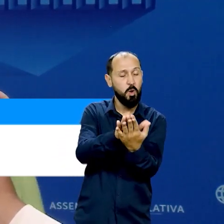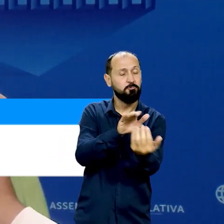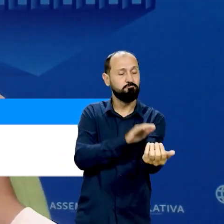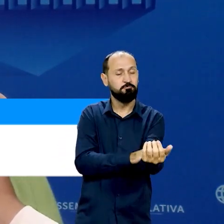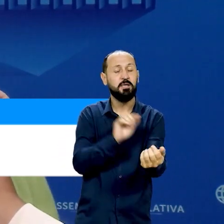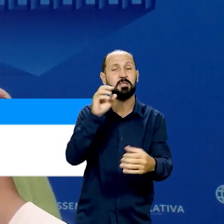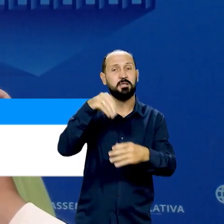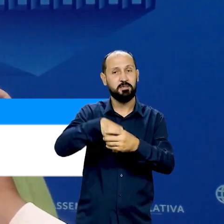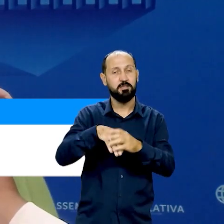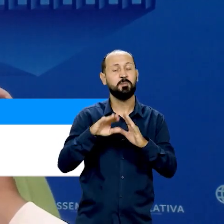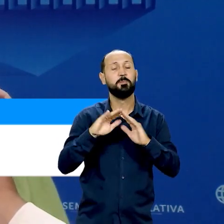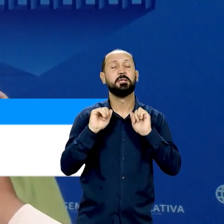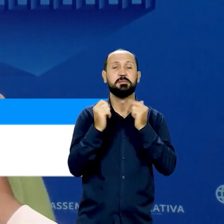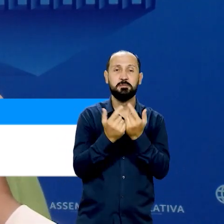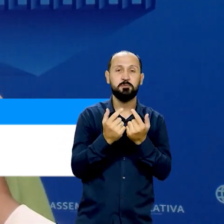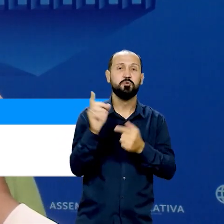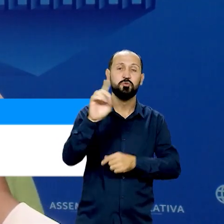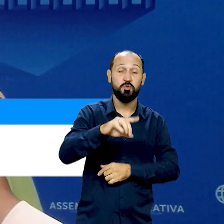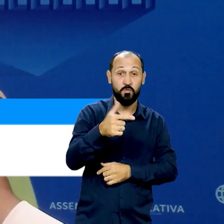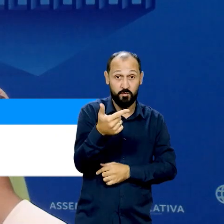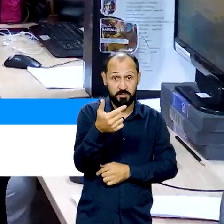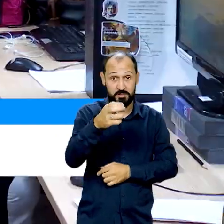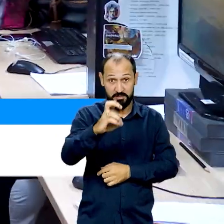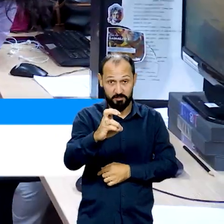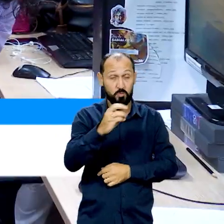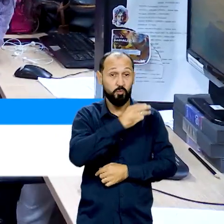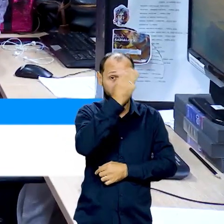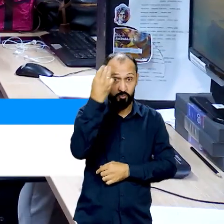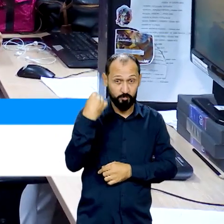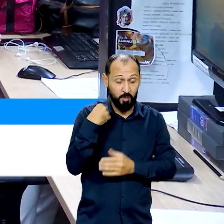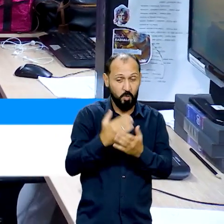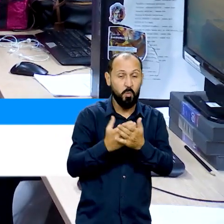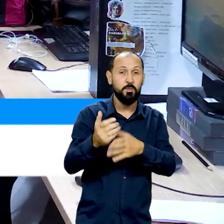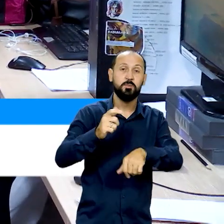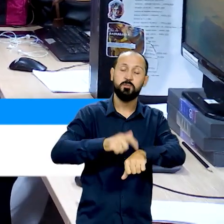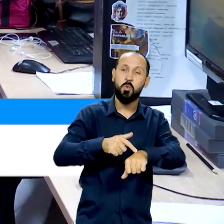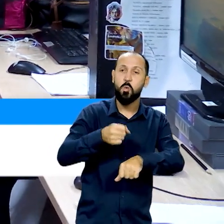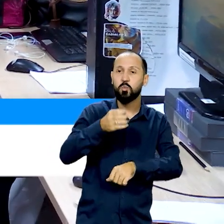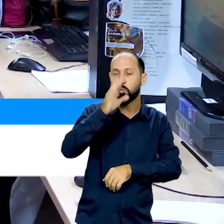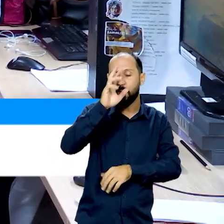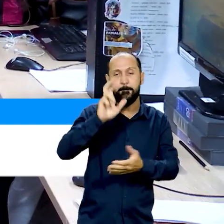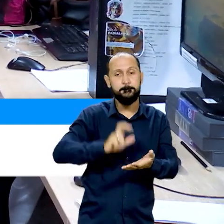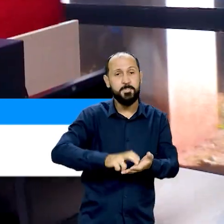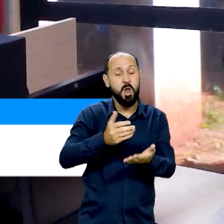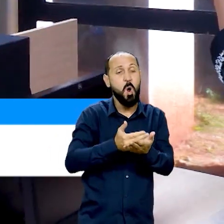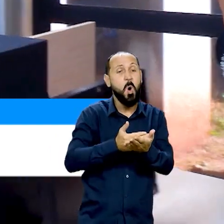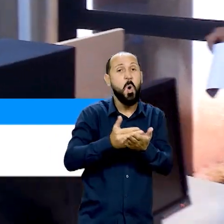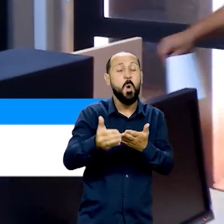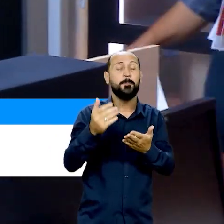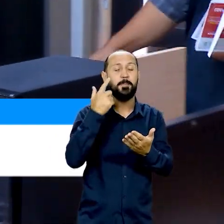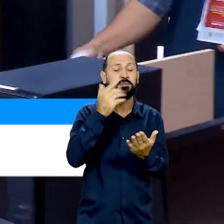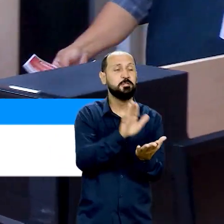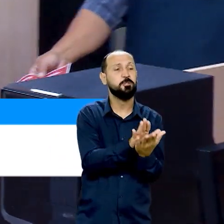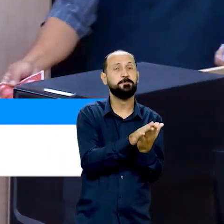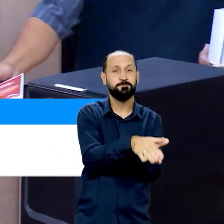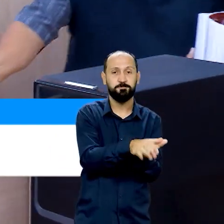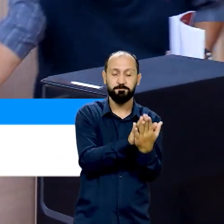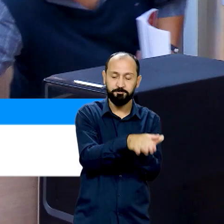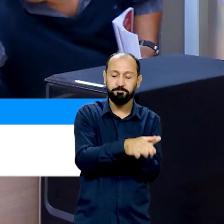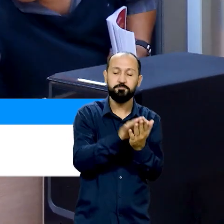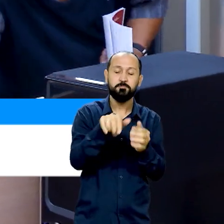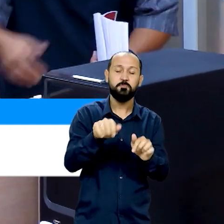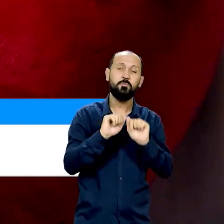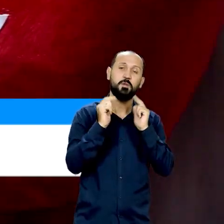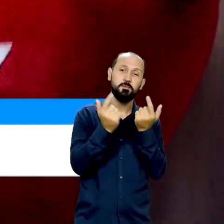sangue aqui para dentro da Assembleia Legislativa. Então, no dia 25 de maio, a partir das 8 horas, começa essa